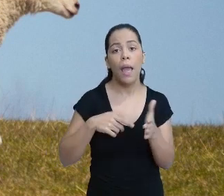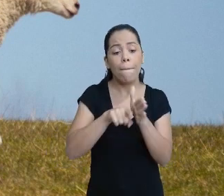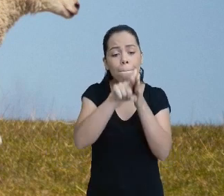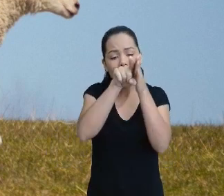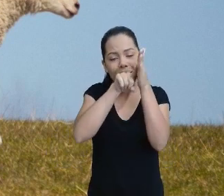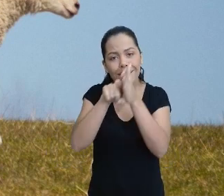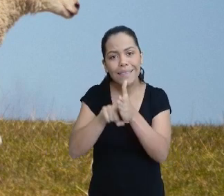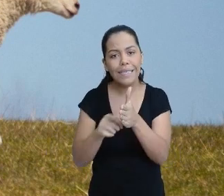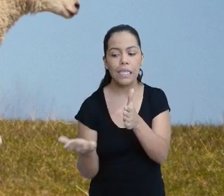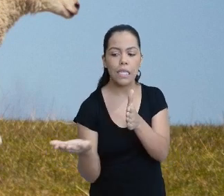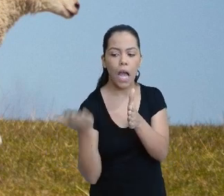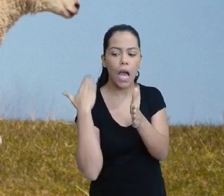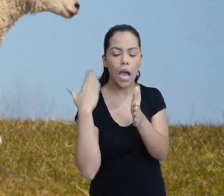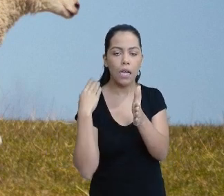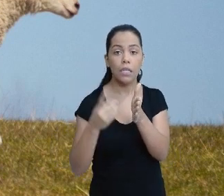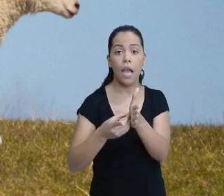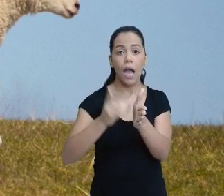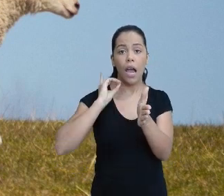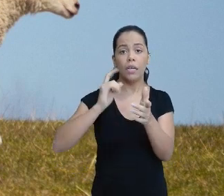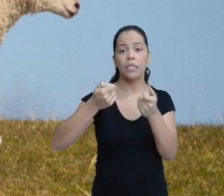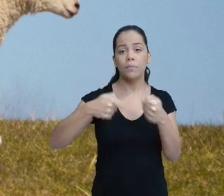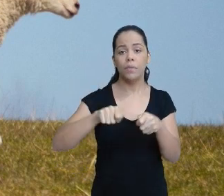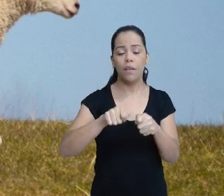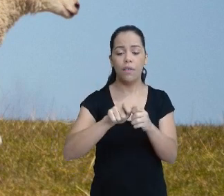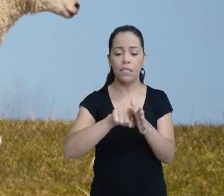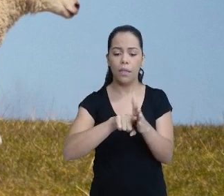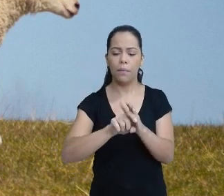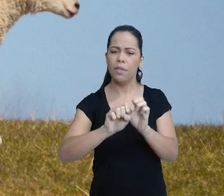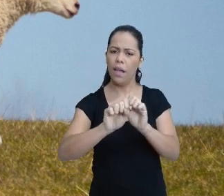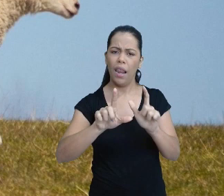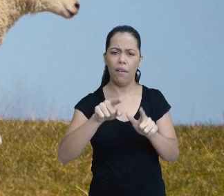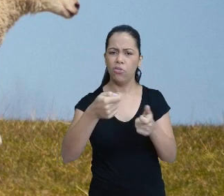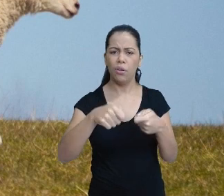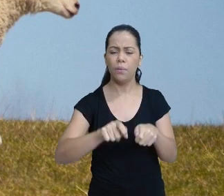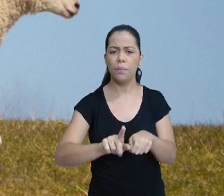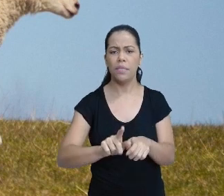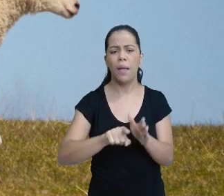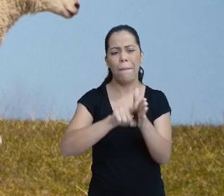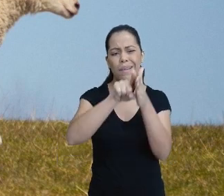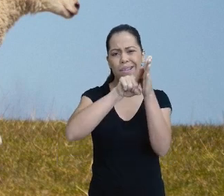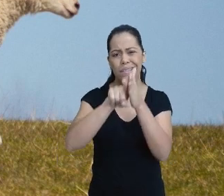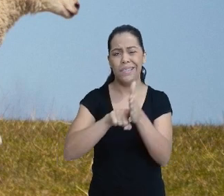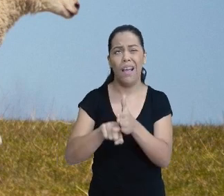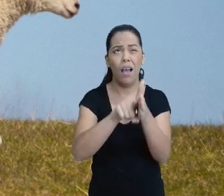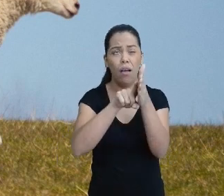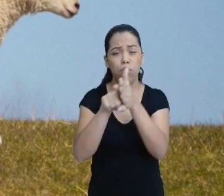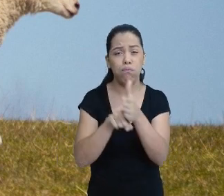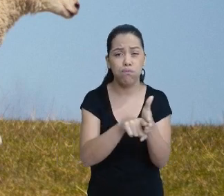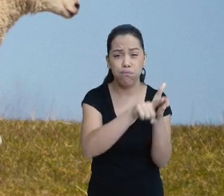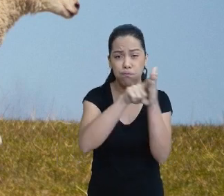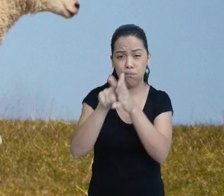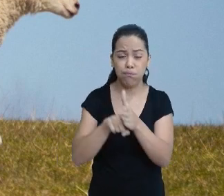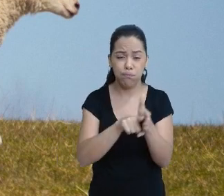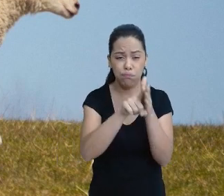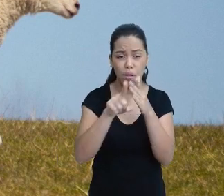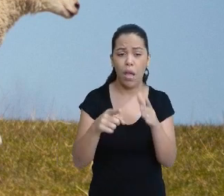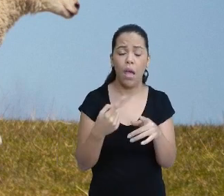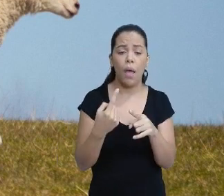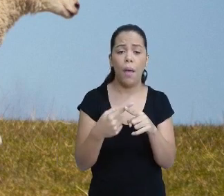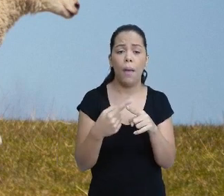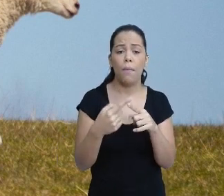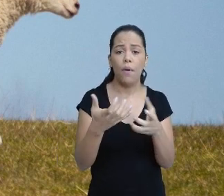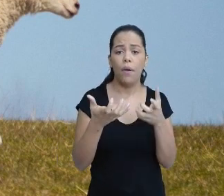prévia. Claro que você não precisa, obviamente, pesquisar demais para, sei lá, criticar